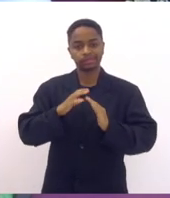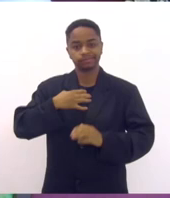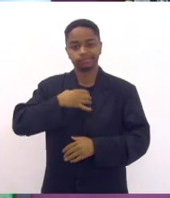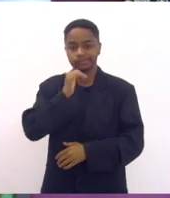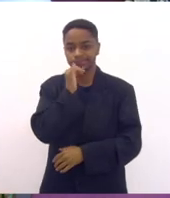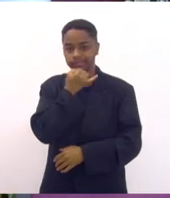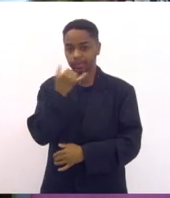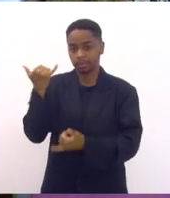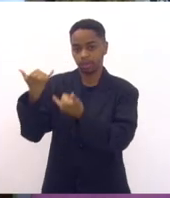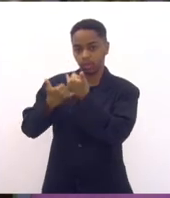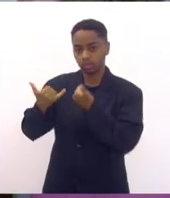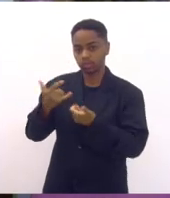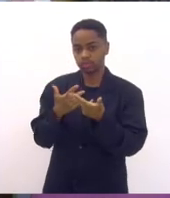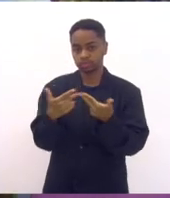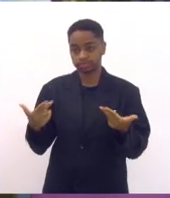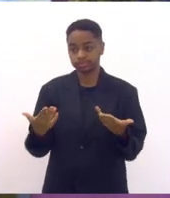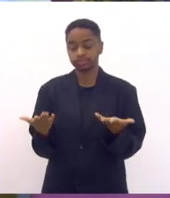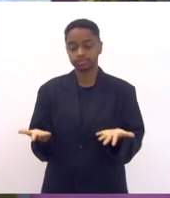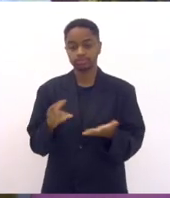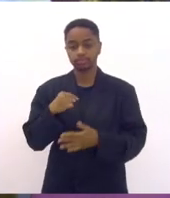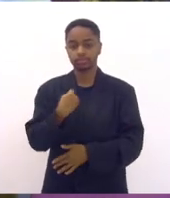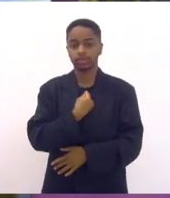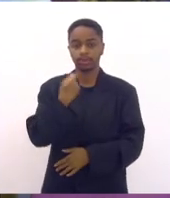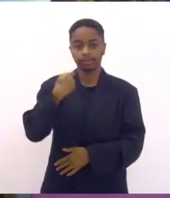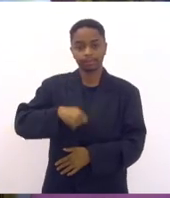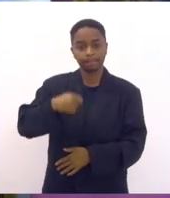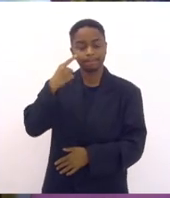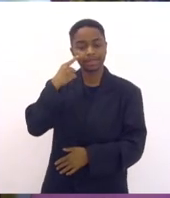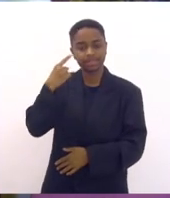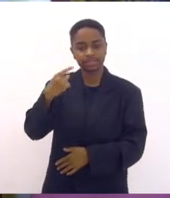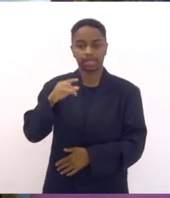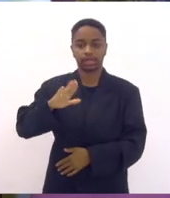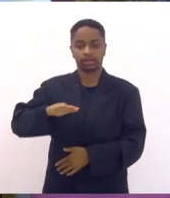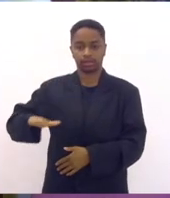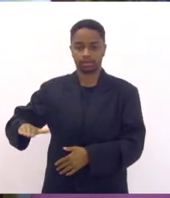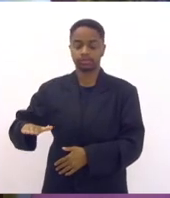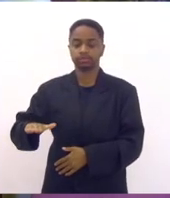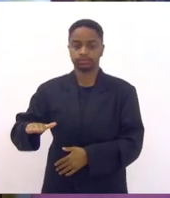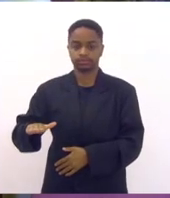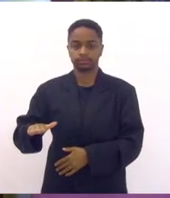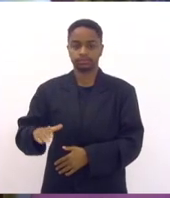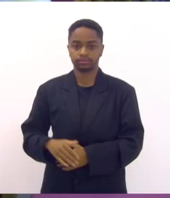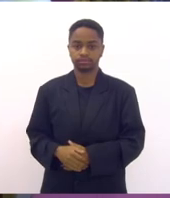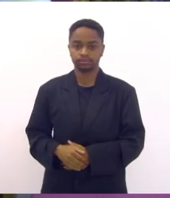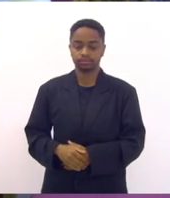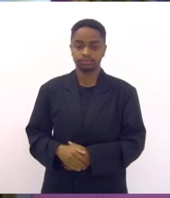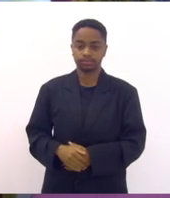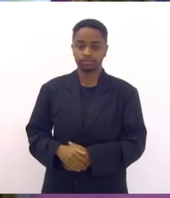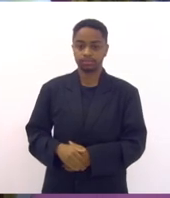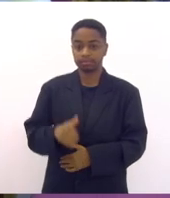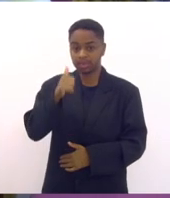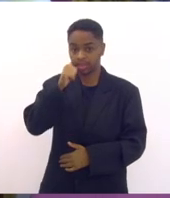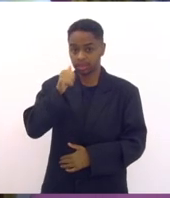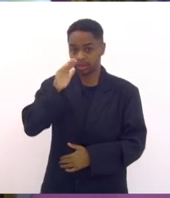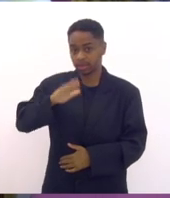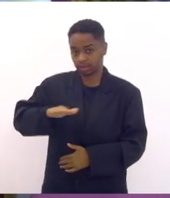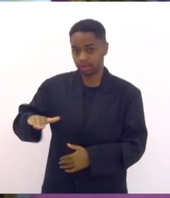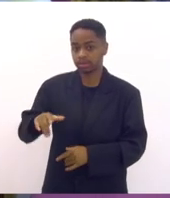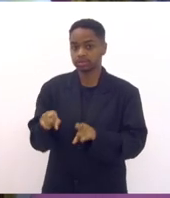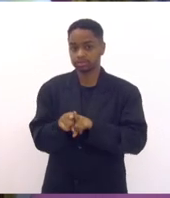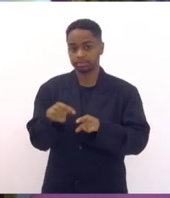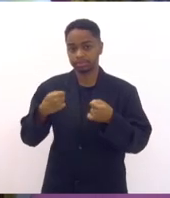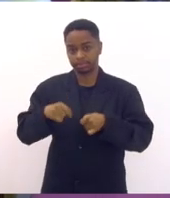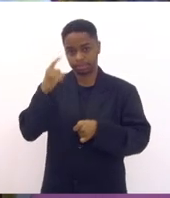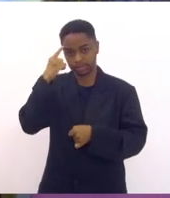isso então nós temos que pensar nas menores nas crianças nas meninas menores de idade